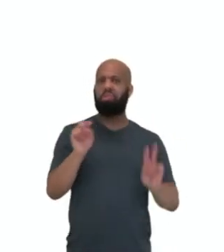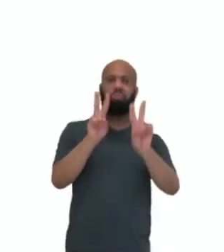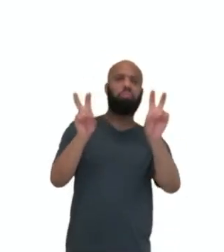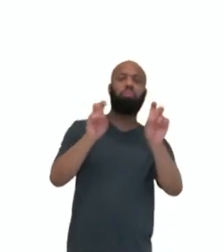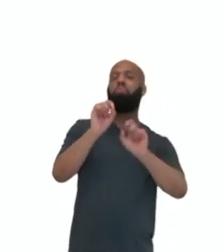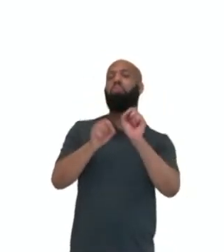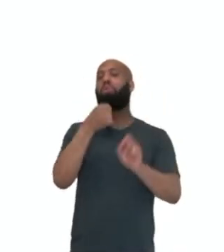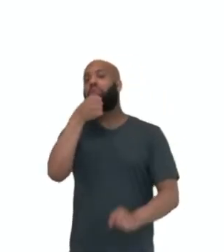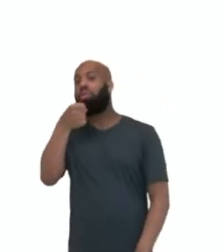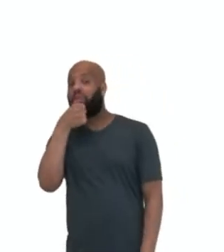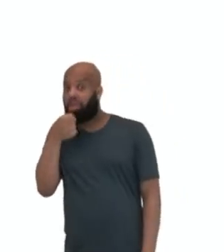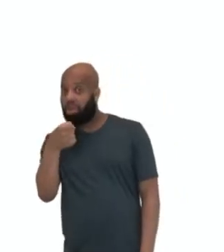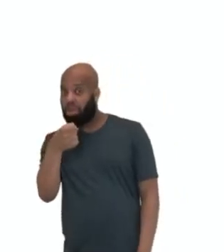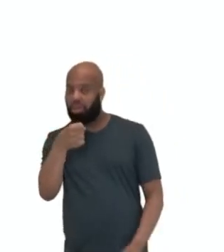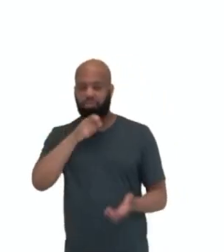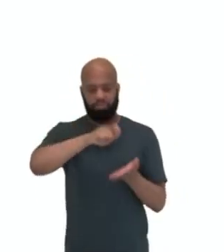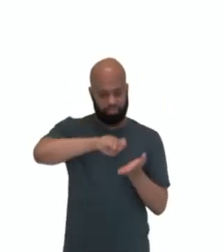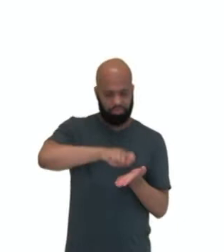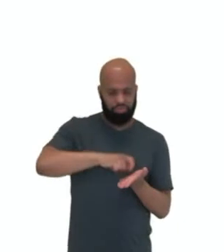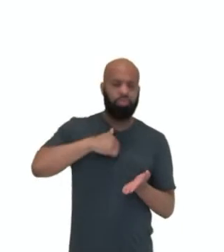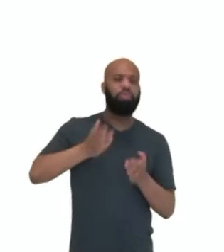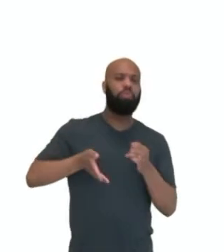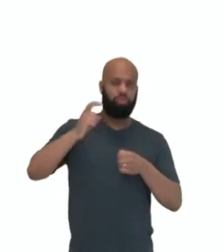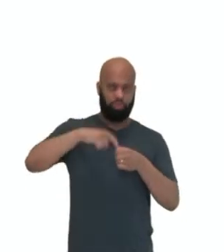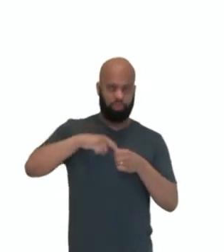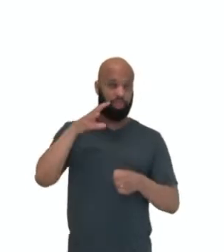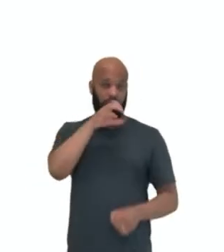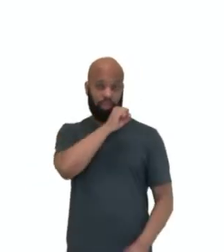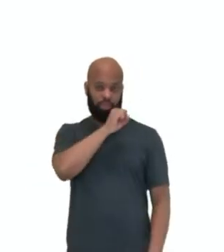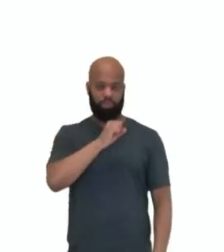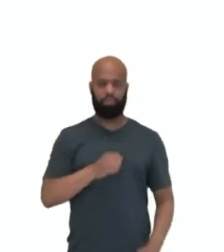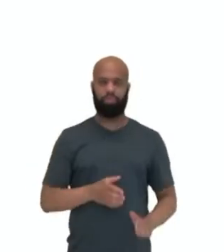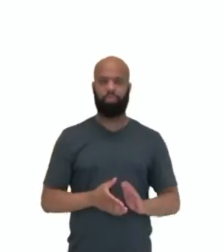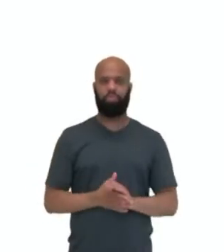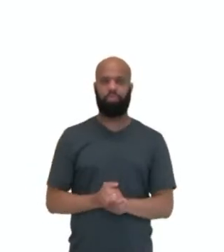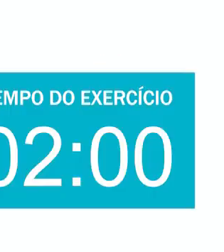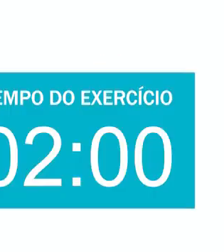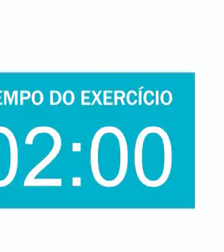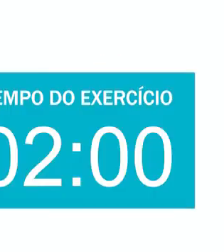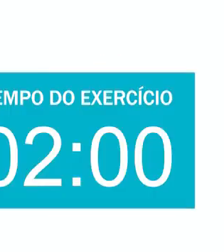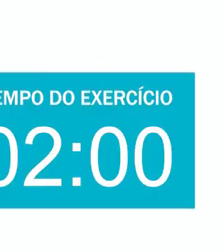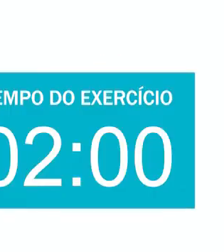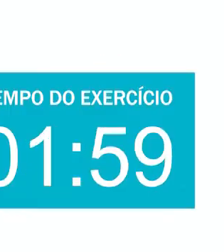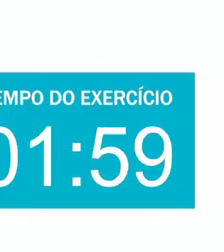reportagem? Faz aí, eu te aguardo aqui, é rapidinho.